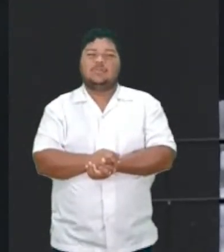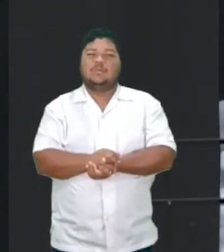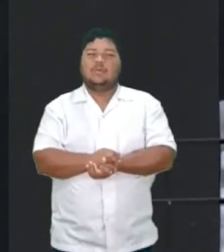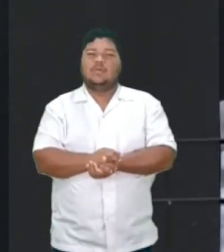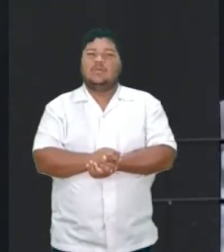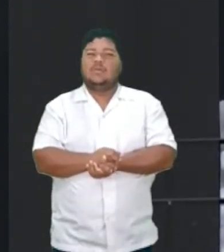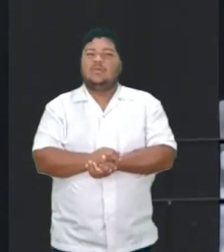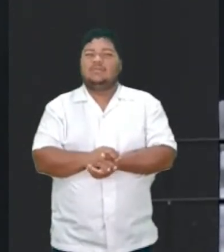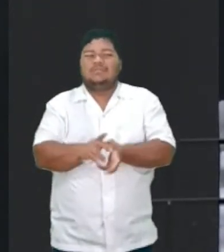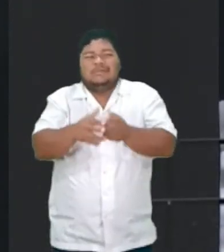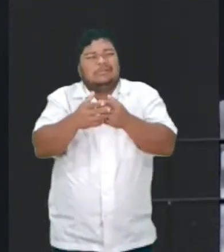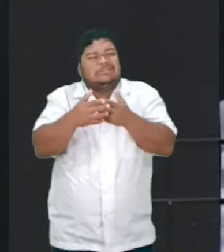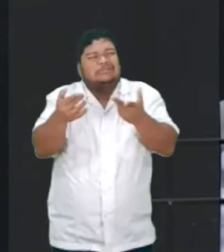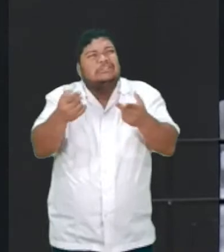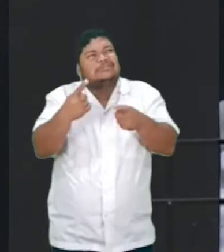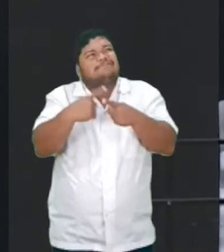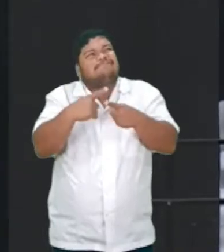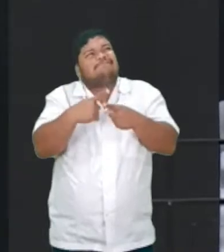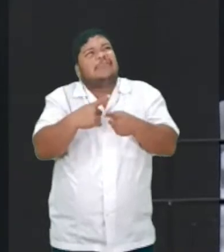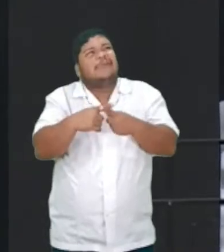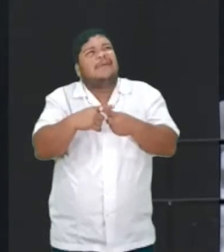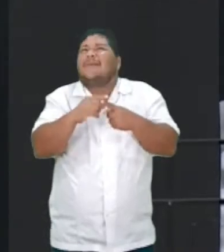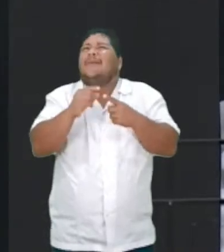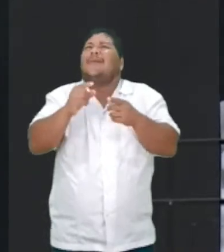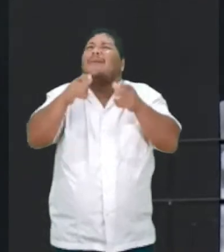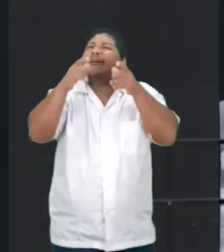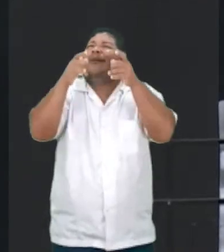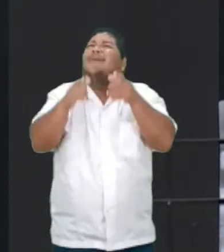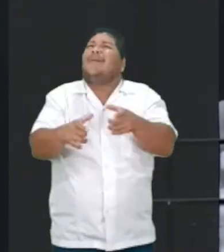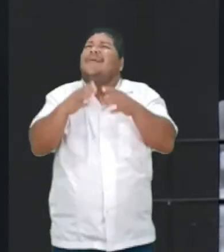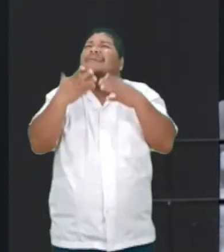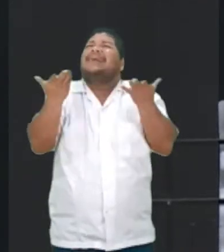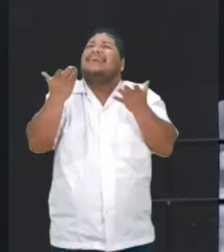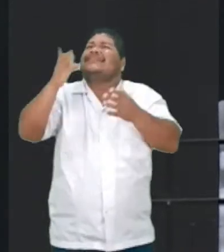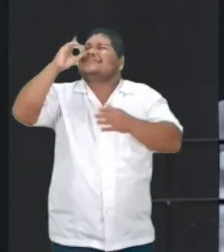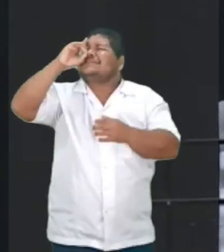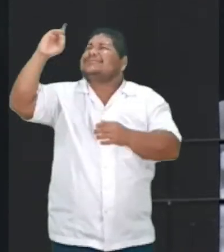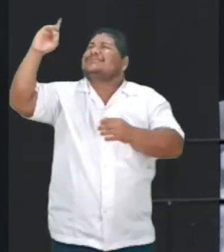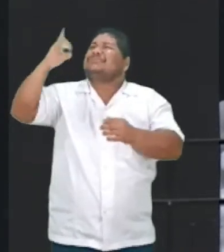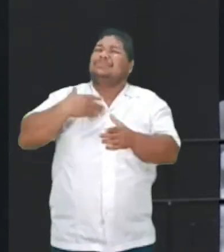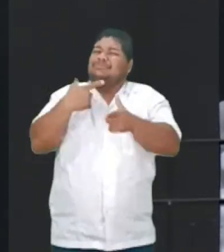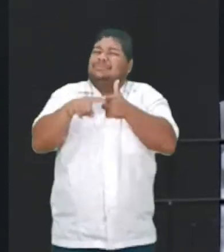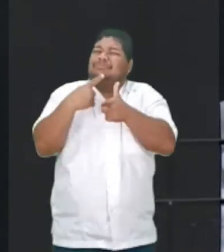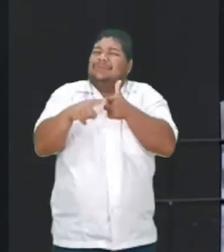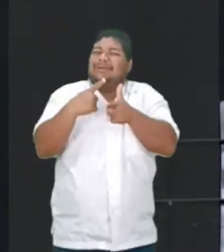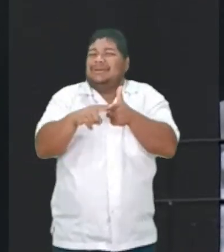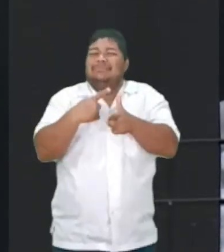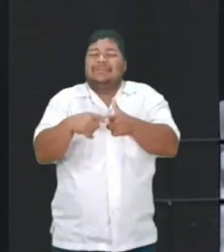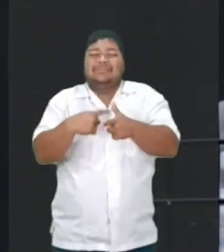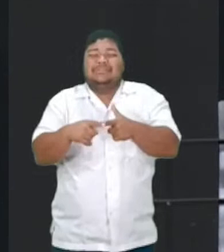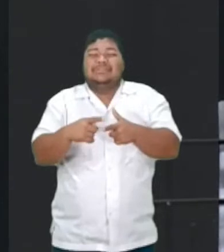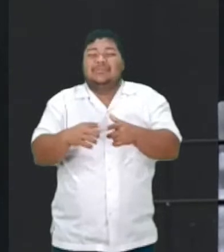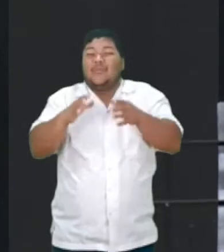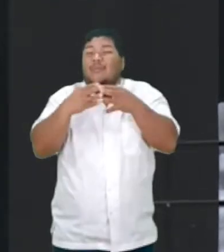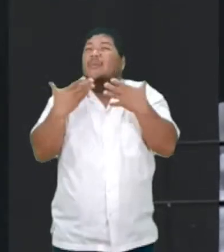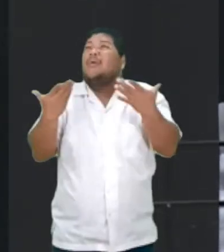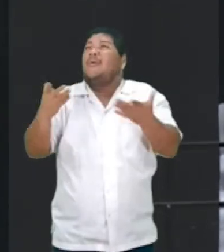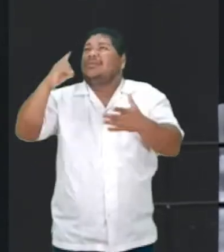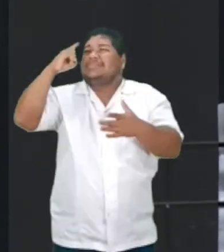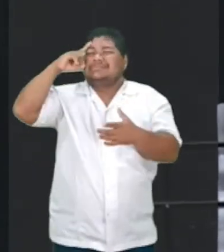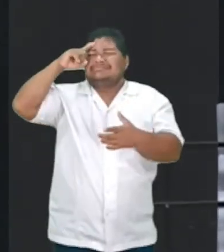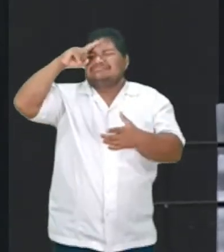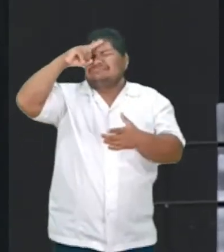para e pergunta: onde está Deus diante dos meus problemas? Onde está Deus diante das minhas dificuldades?